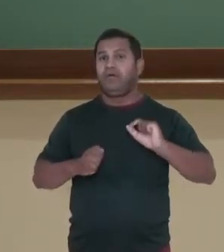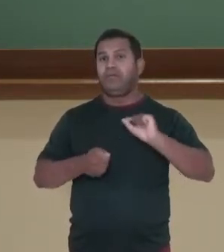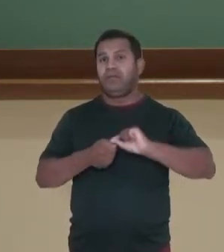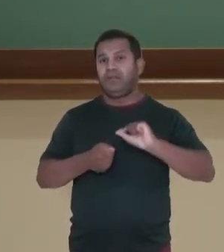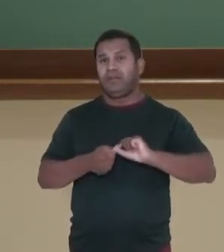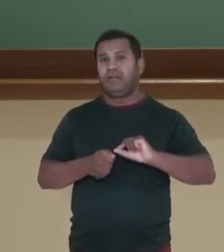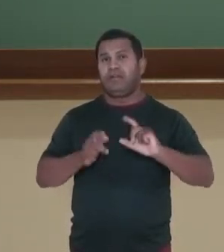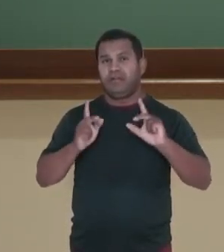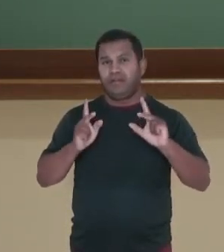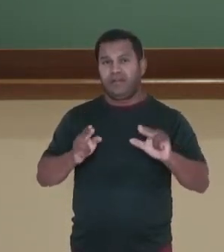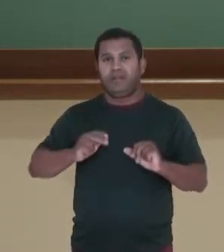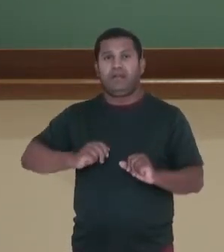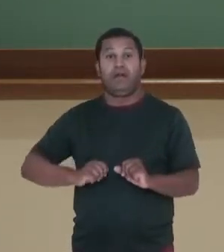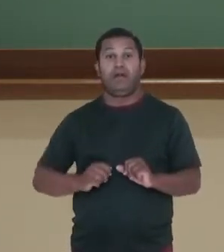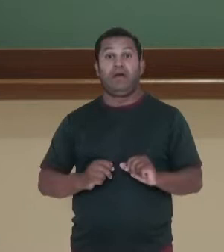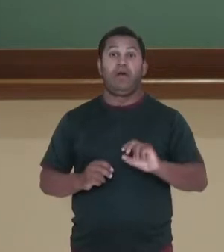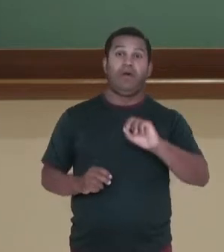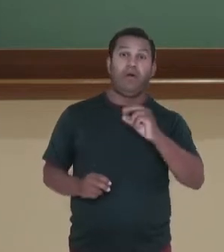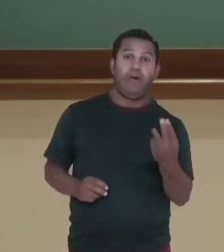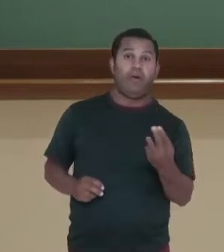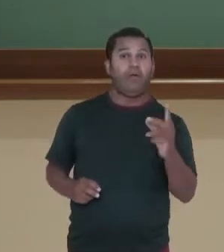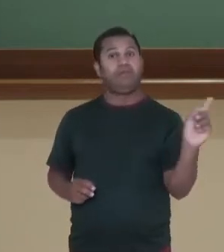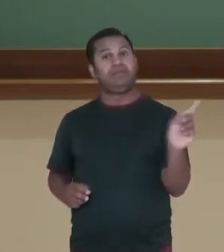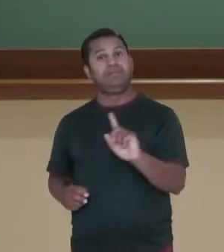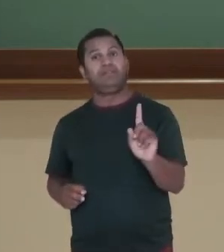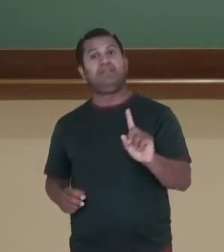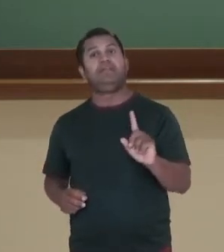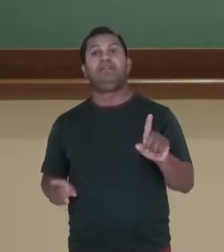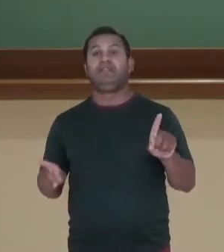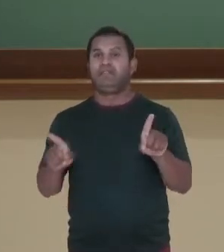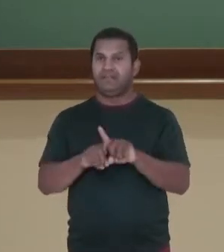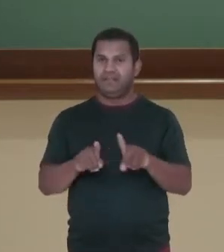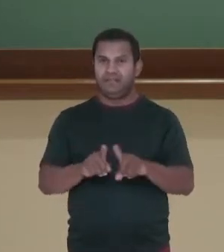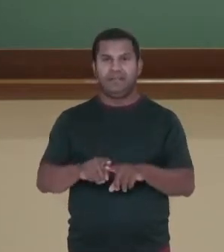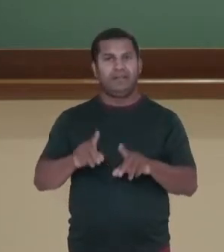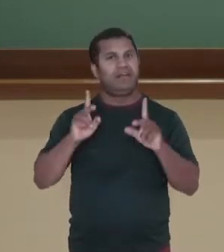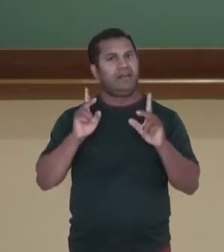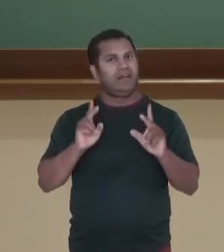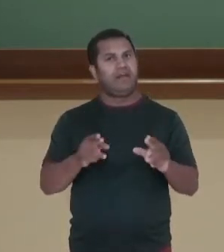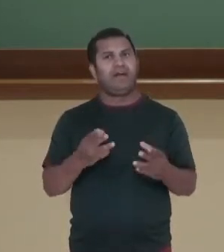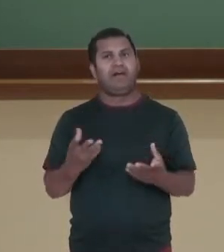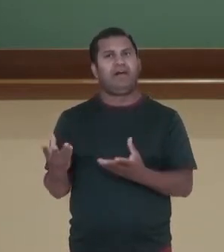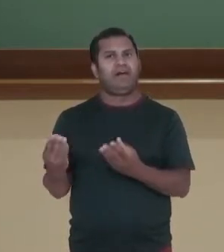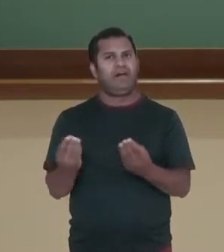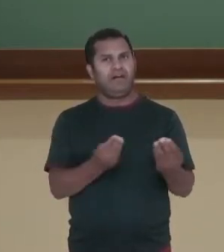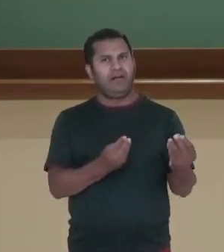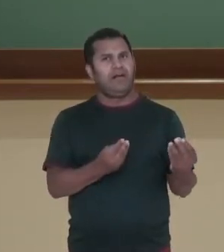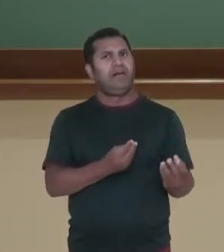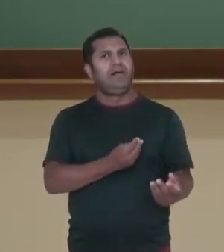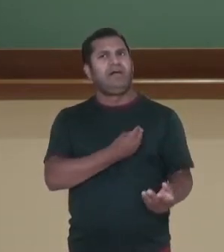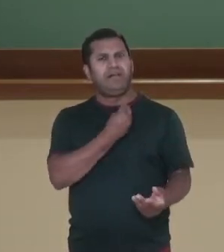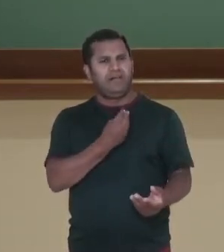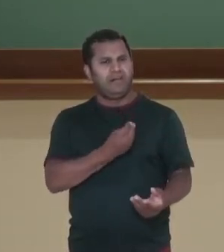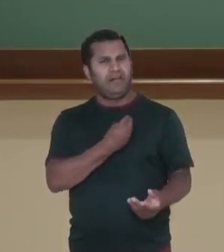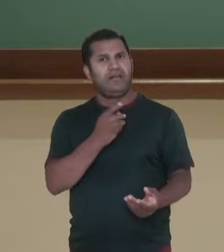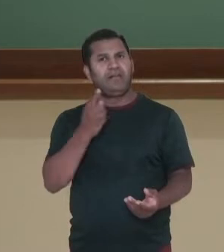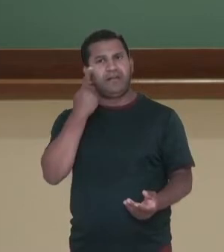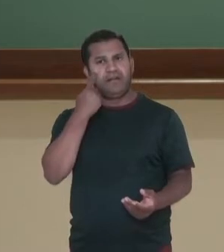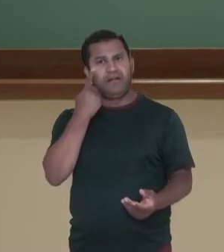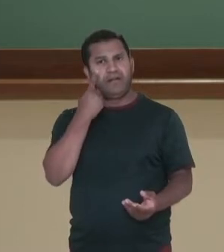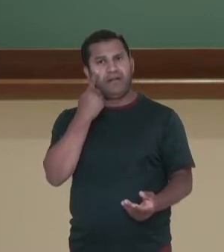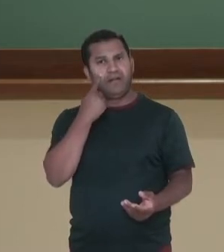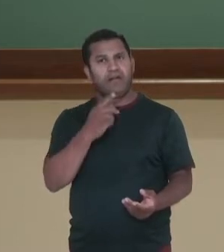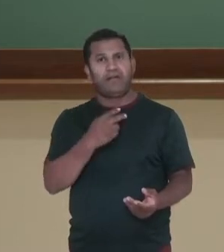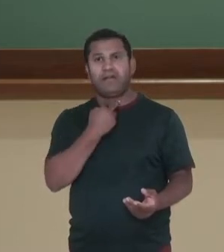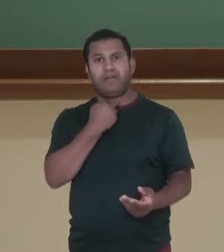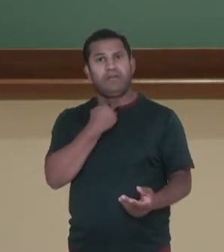rege. E são termos bem rígidos, né? Não pode ultrapassar. Por exemplo, não se pode clonar